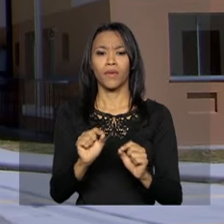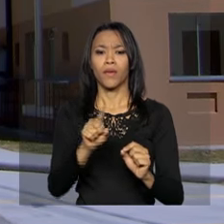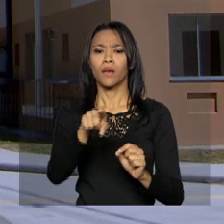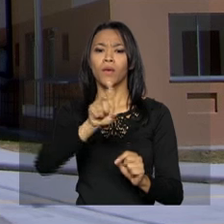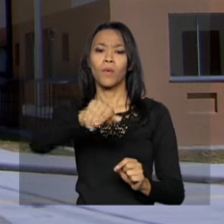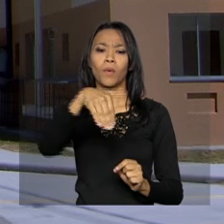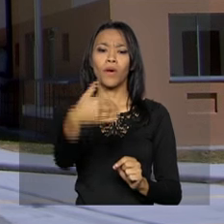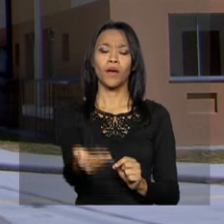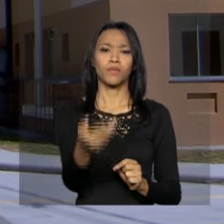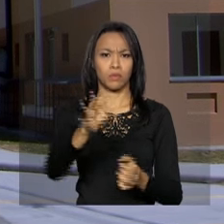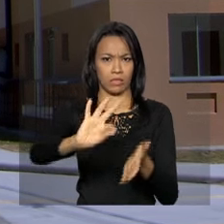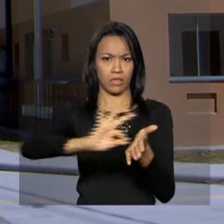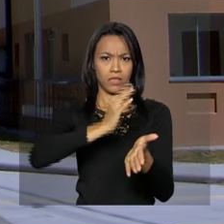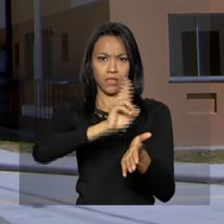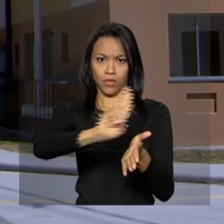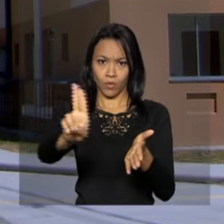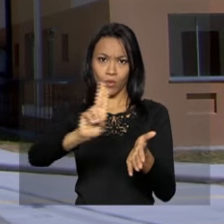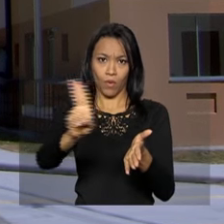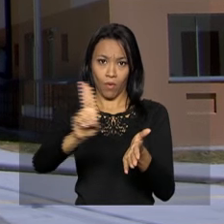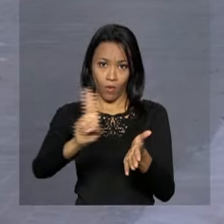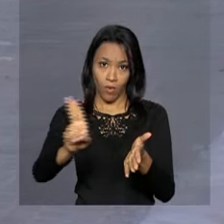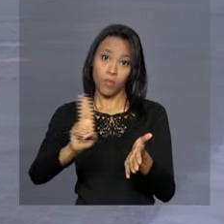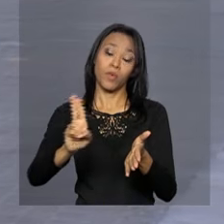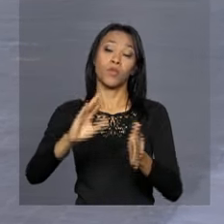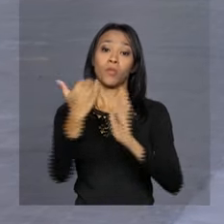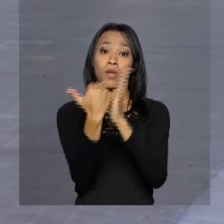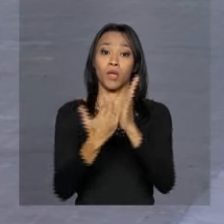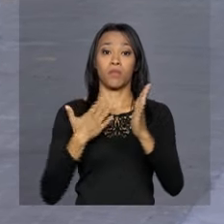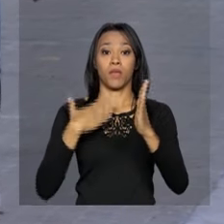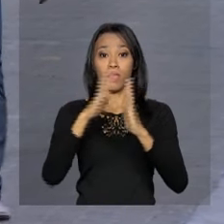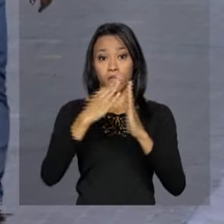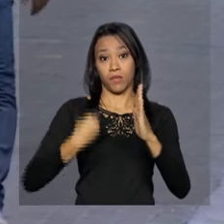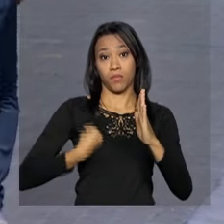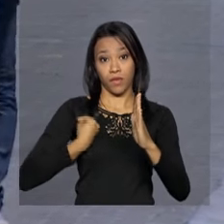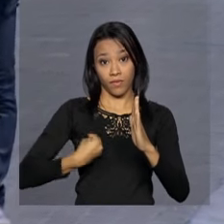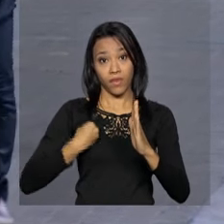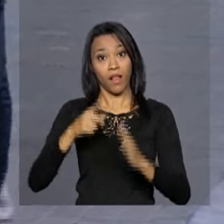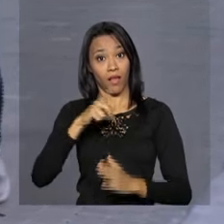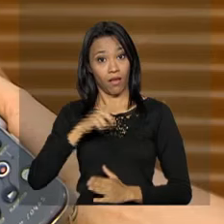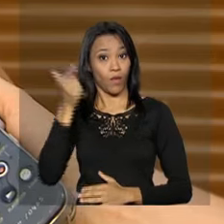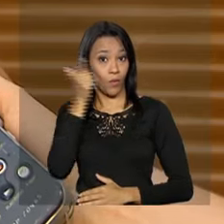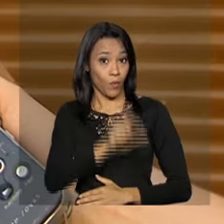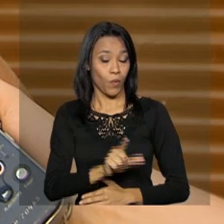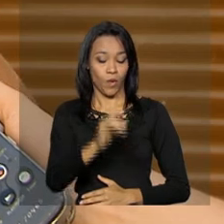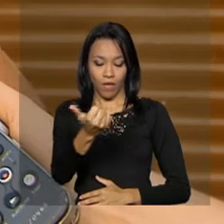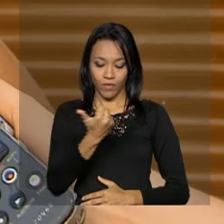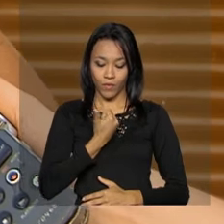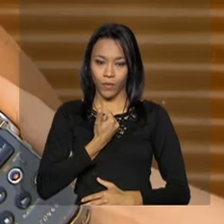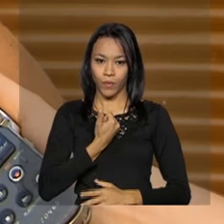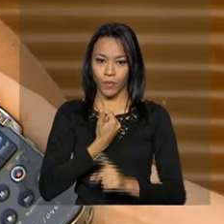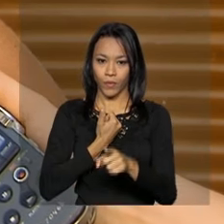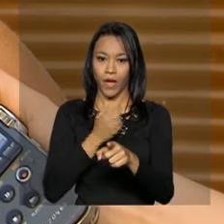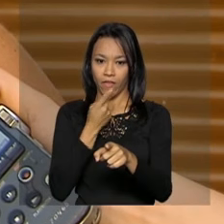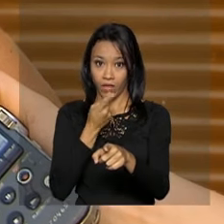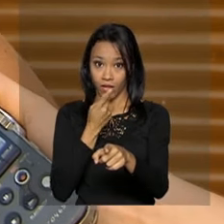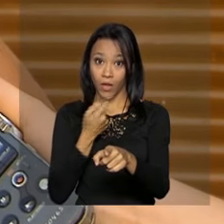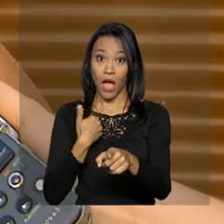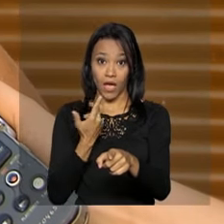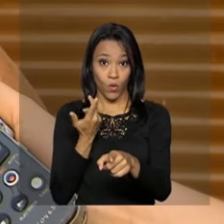quando, depois de se inscrever no Minha Casa Minha Vida do governo federal, ela teve a notícia. Aí eu cheguei,